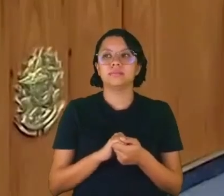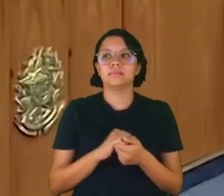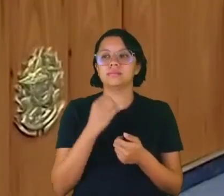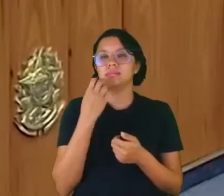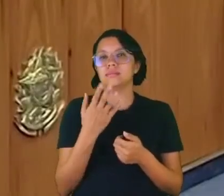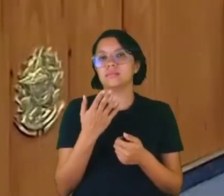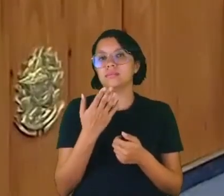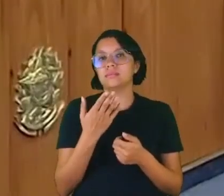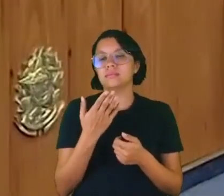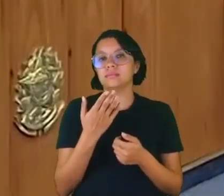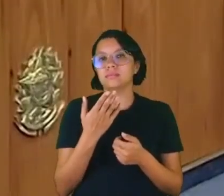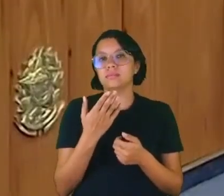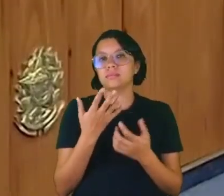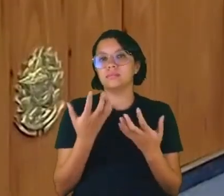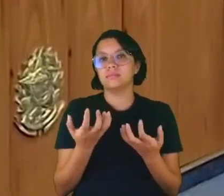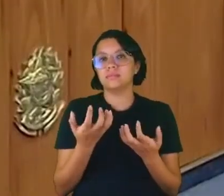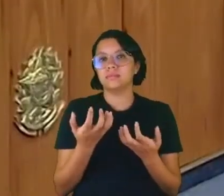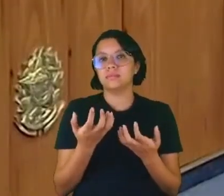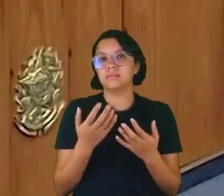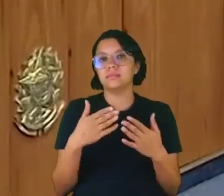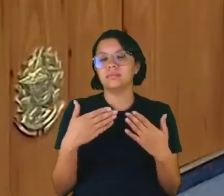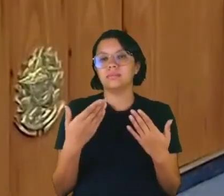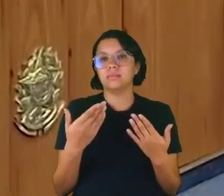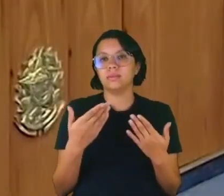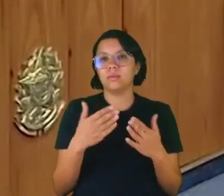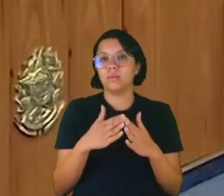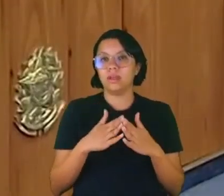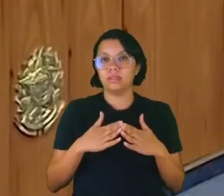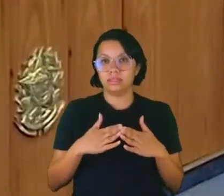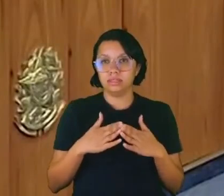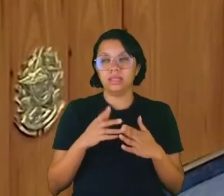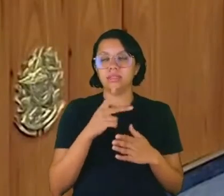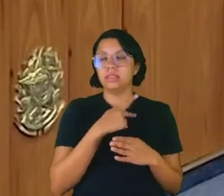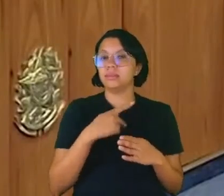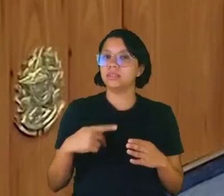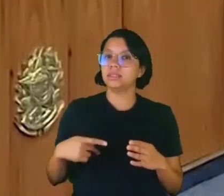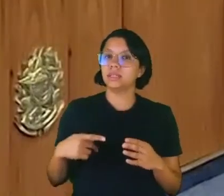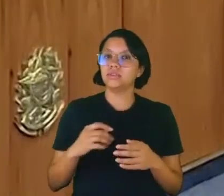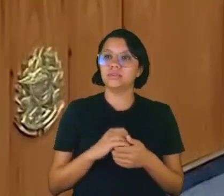Bom, eu quero, então, com a licença da presidente,